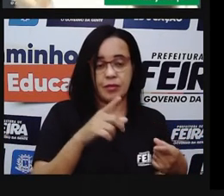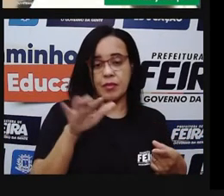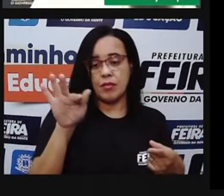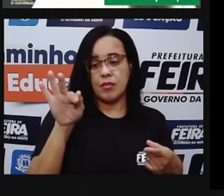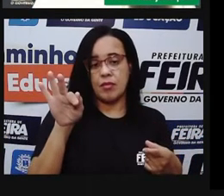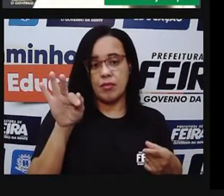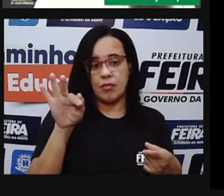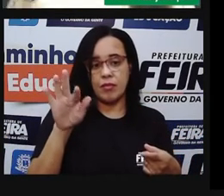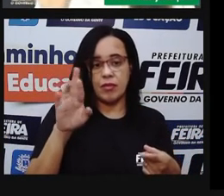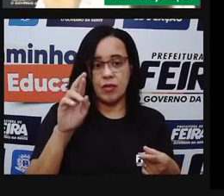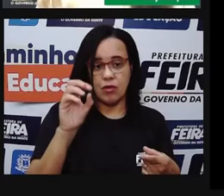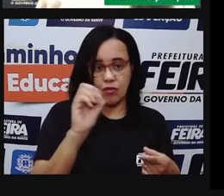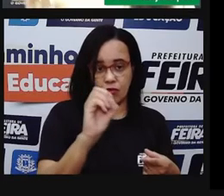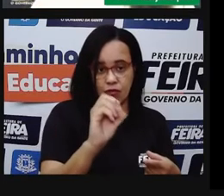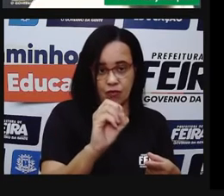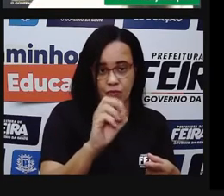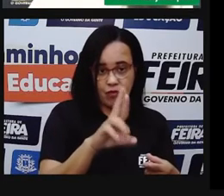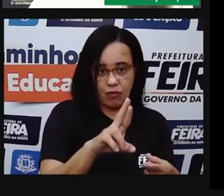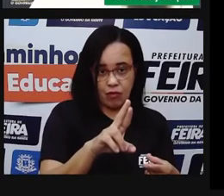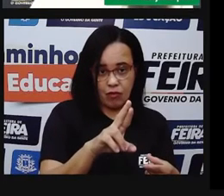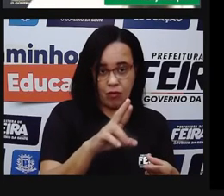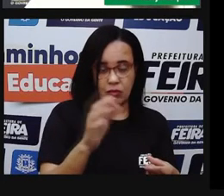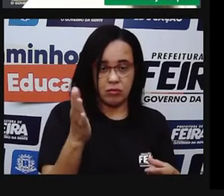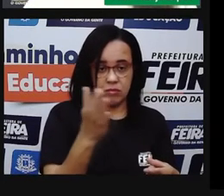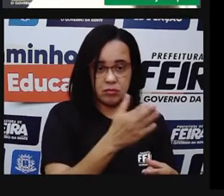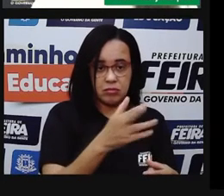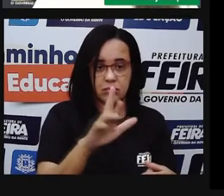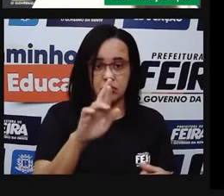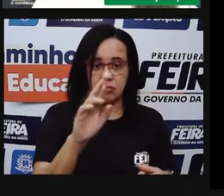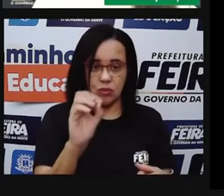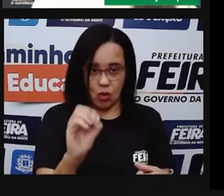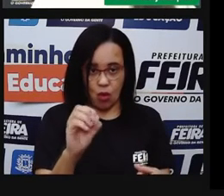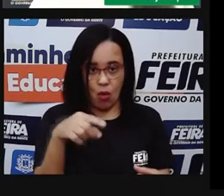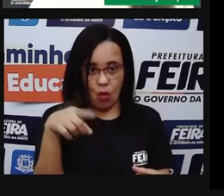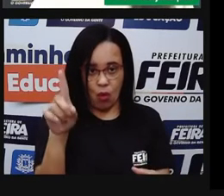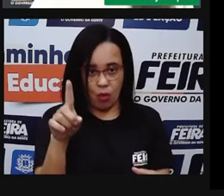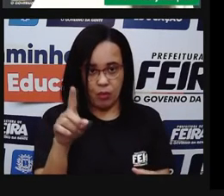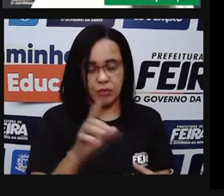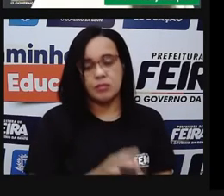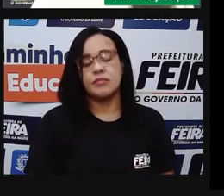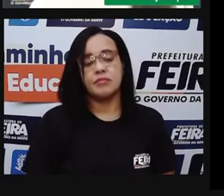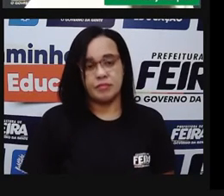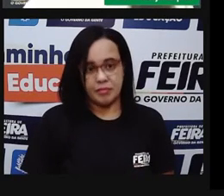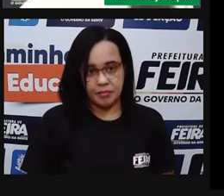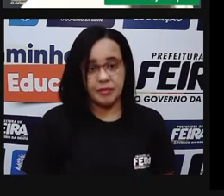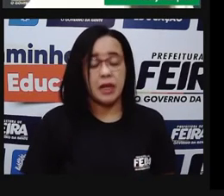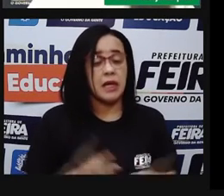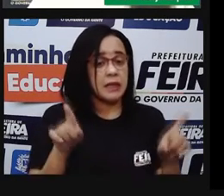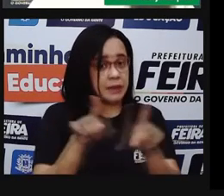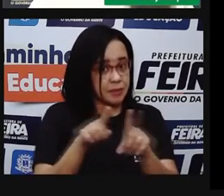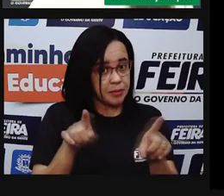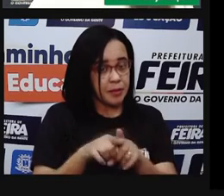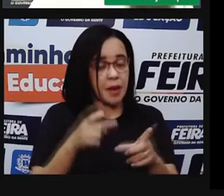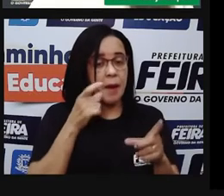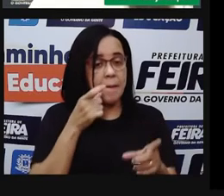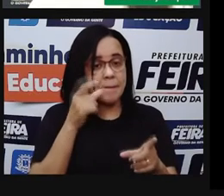tracinho, depois eu botei o ró. Então, forró, certo? No nome sucesso, da mesma forma.